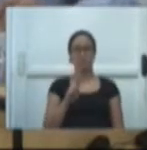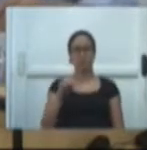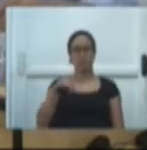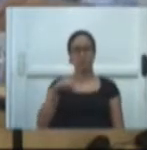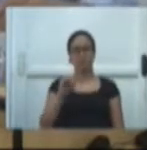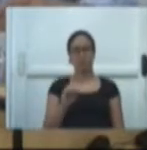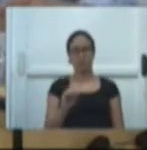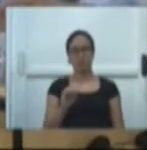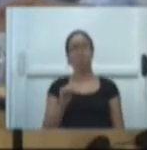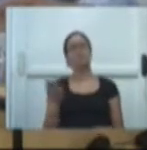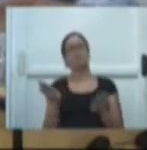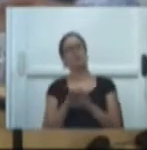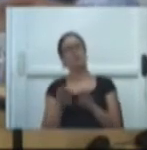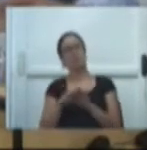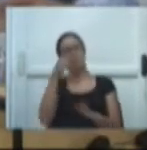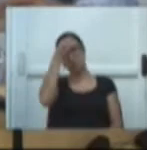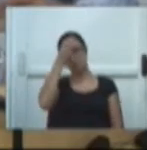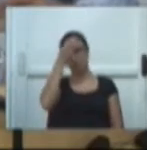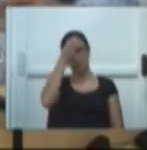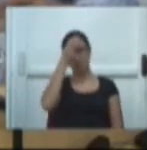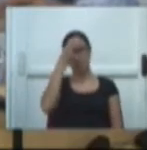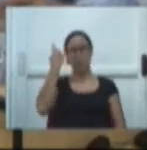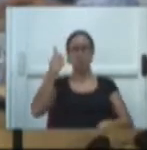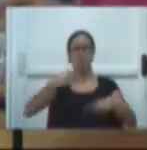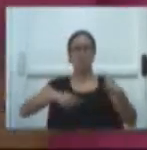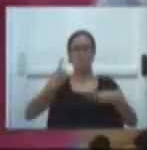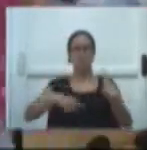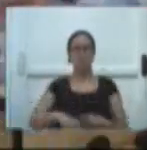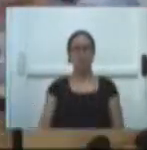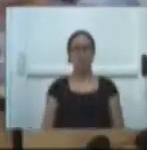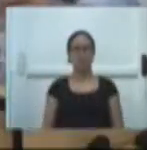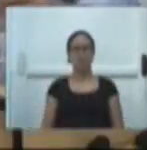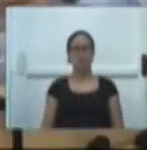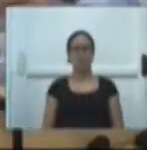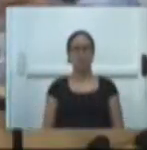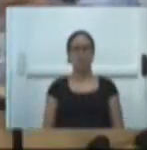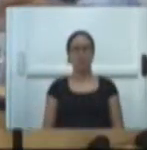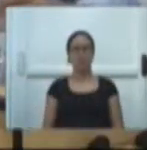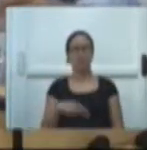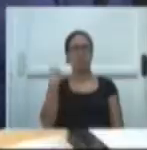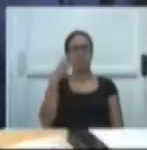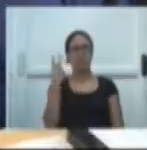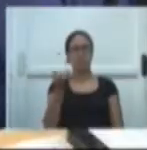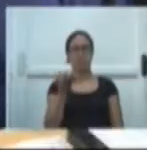Requerimento 143 em discussão. Algum vereador deseja?